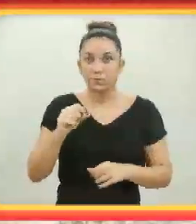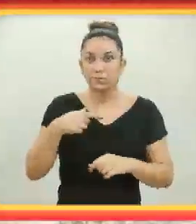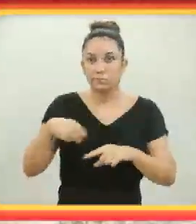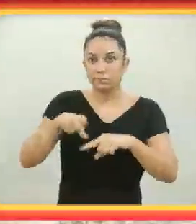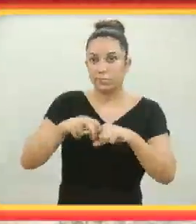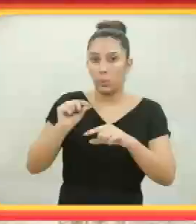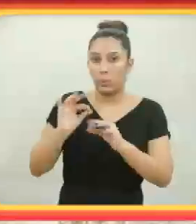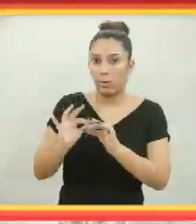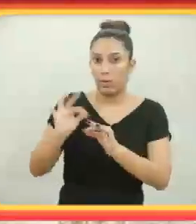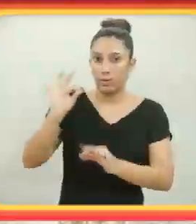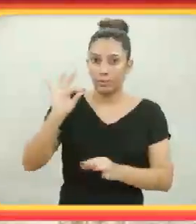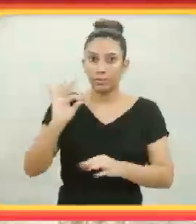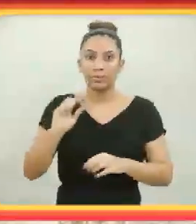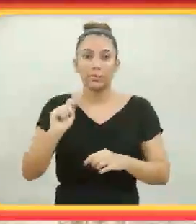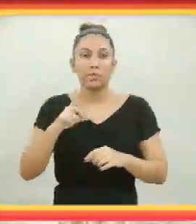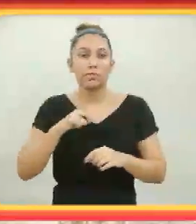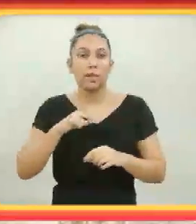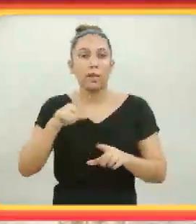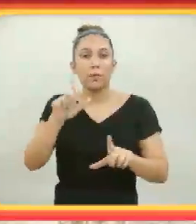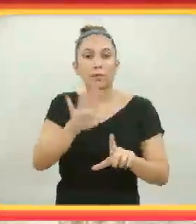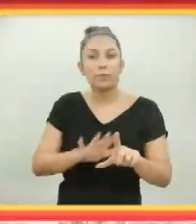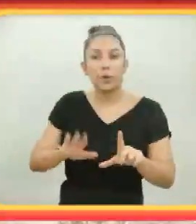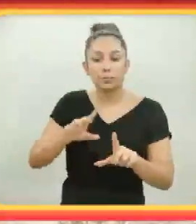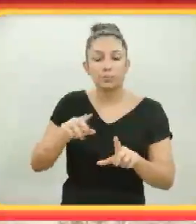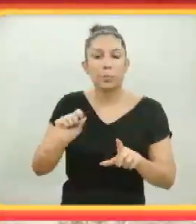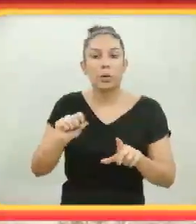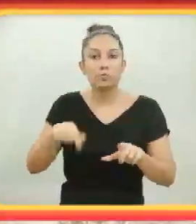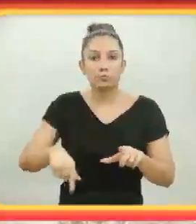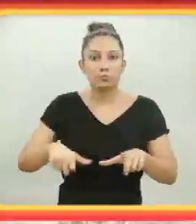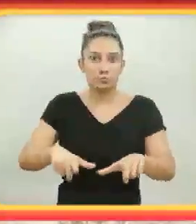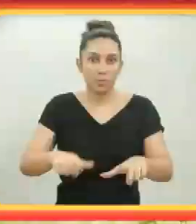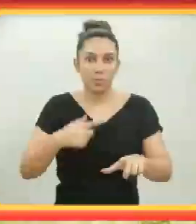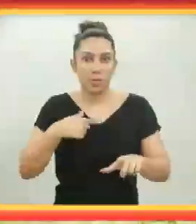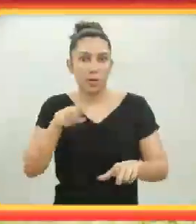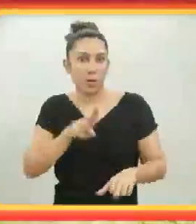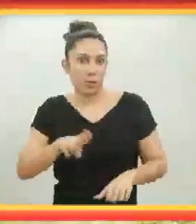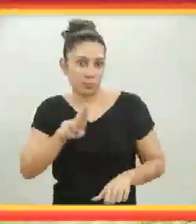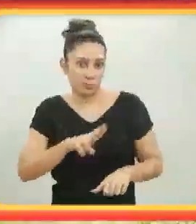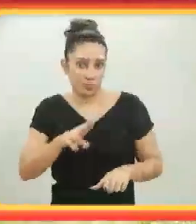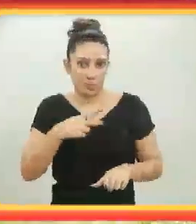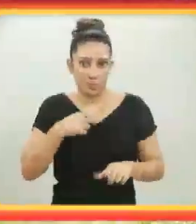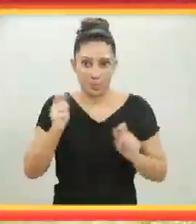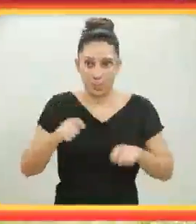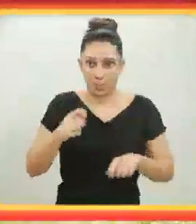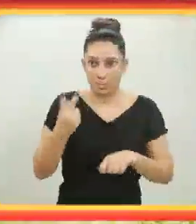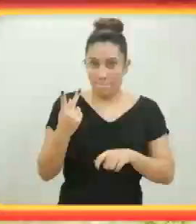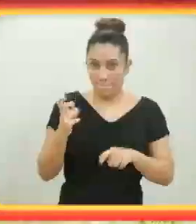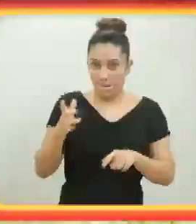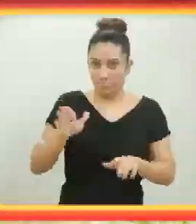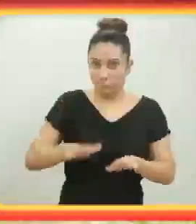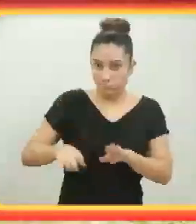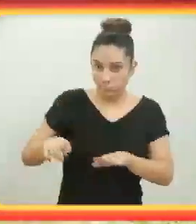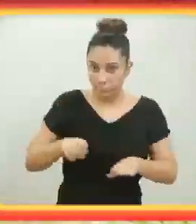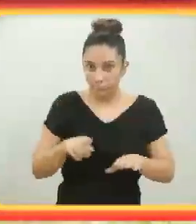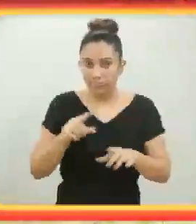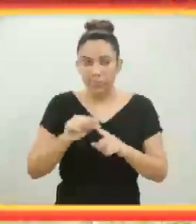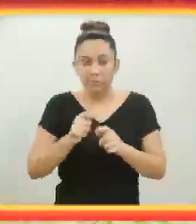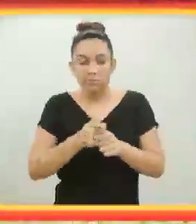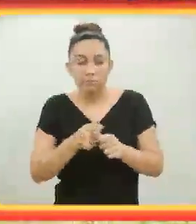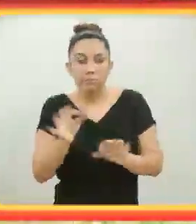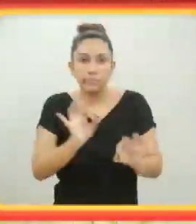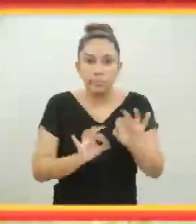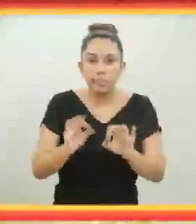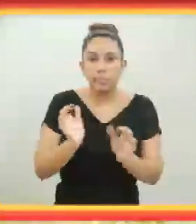mais alta, né? Então eu tinha uma plataforma no chão para eu alcançar a